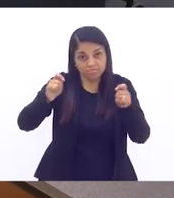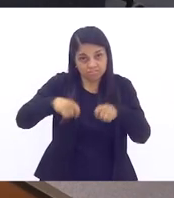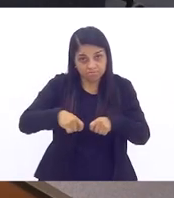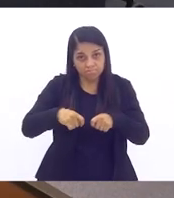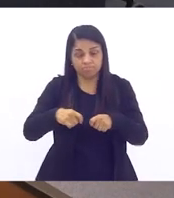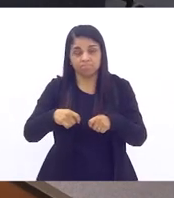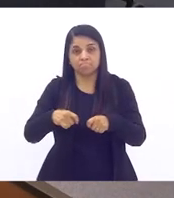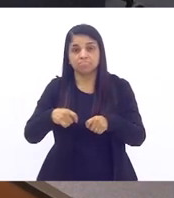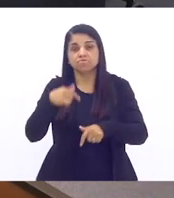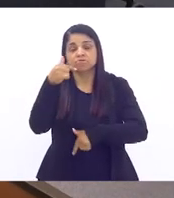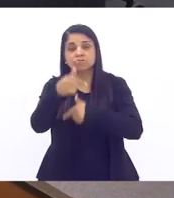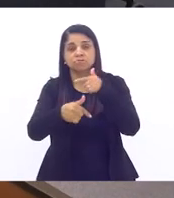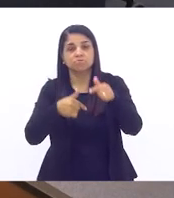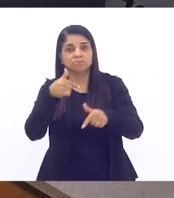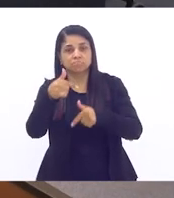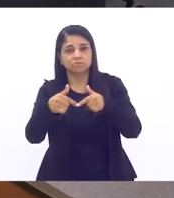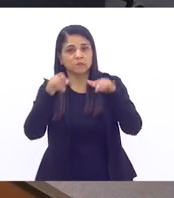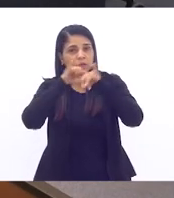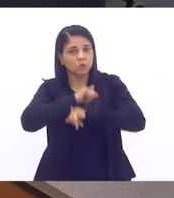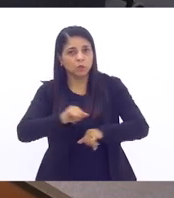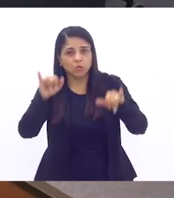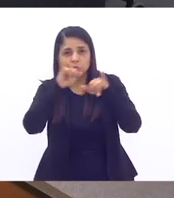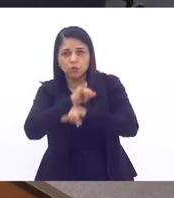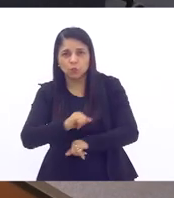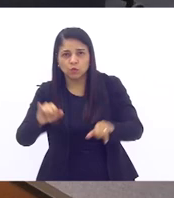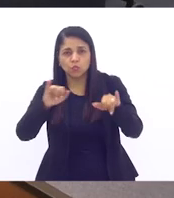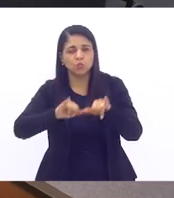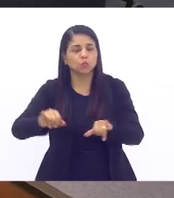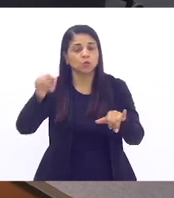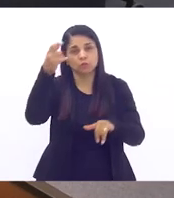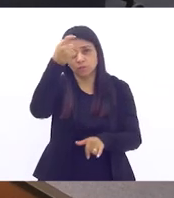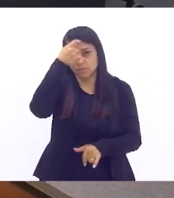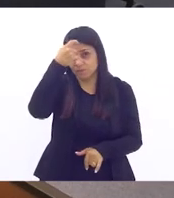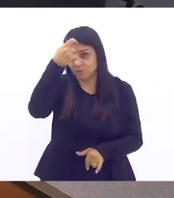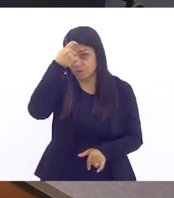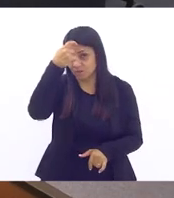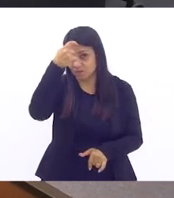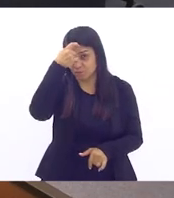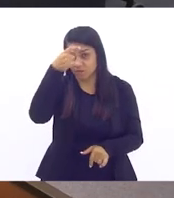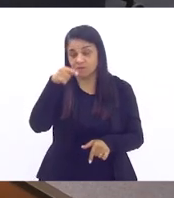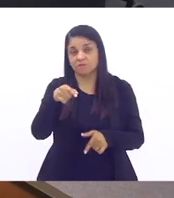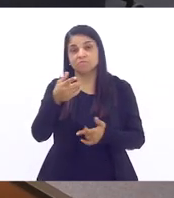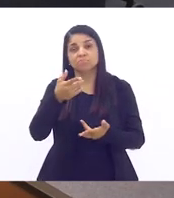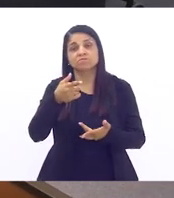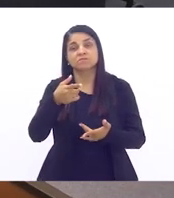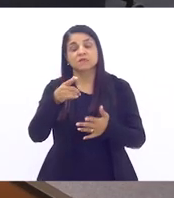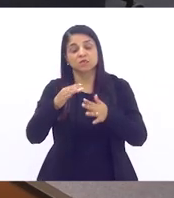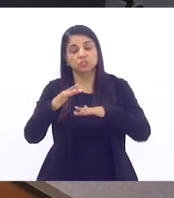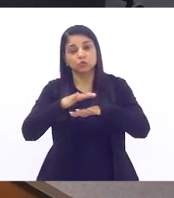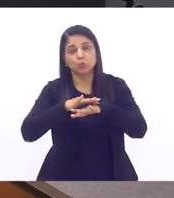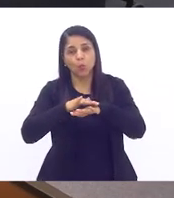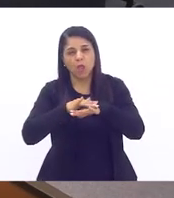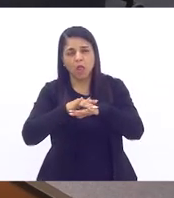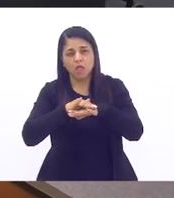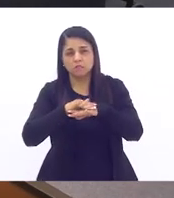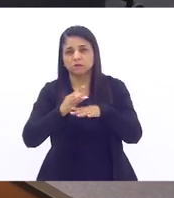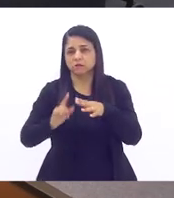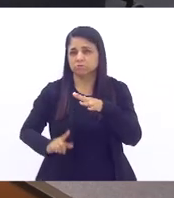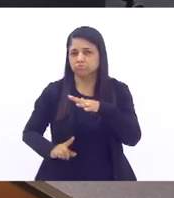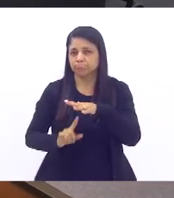fazer um trabalho de divulgação de conscientização com relação às doenças raras